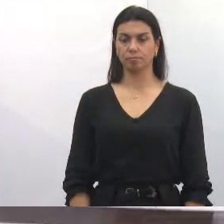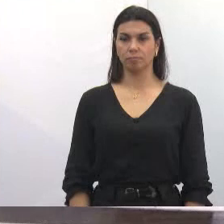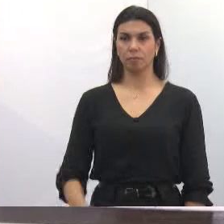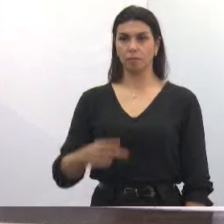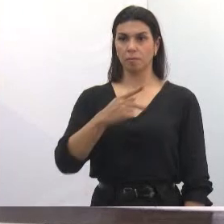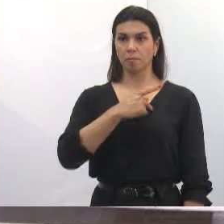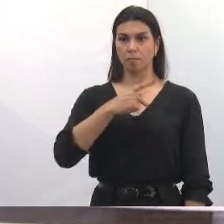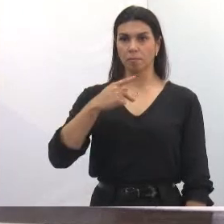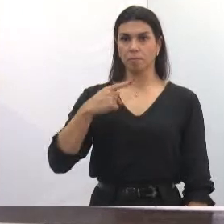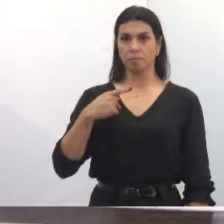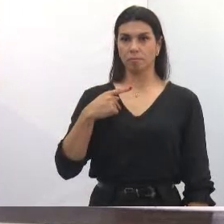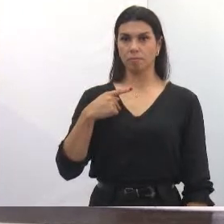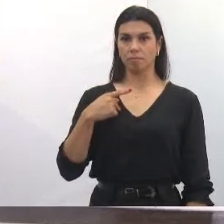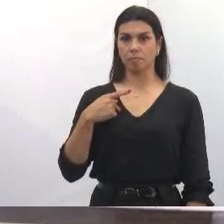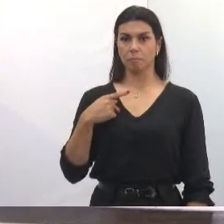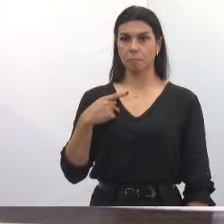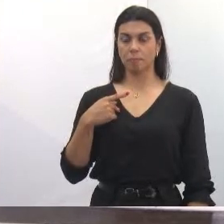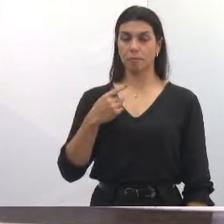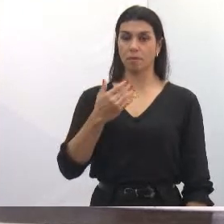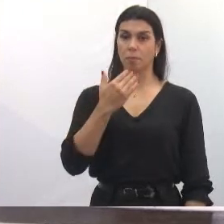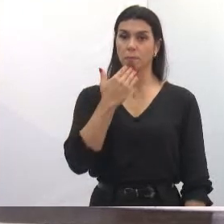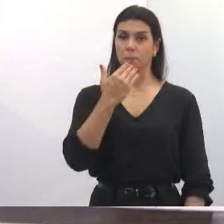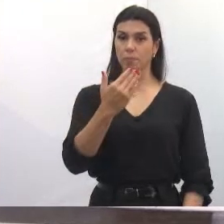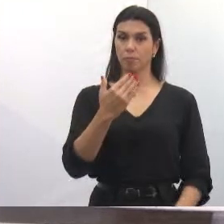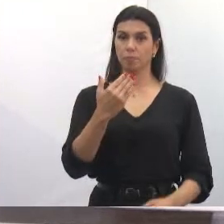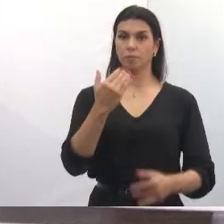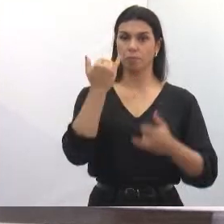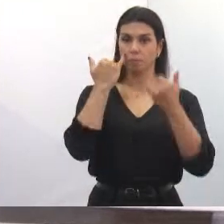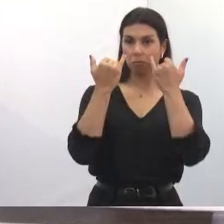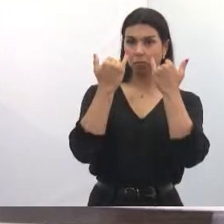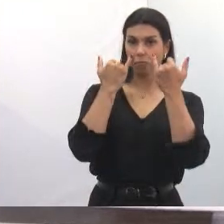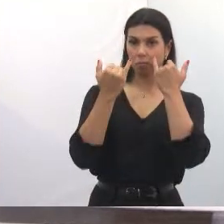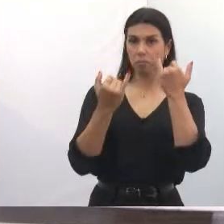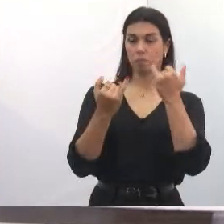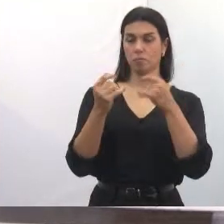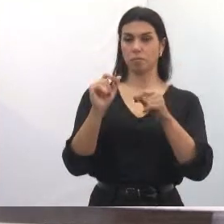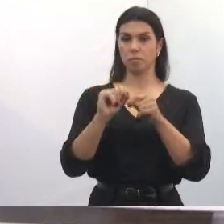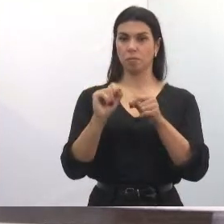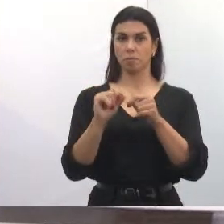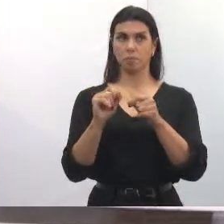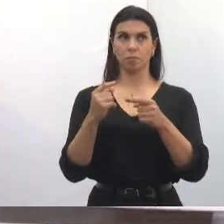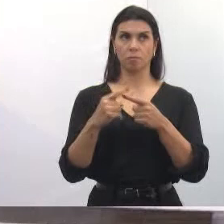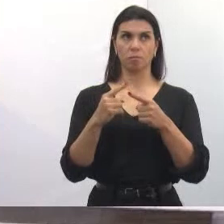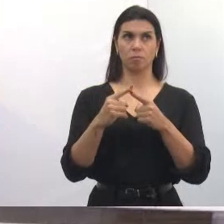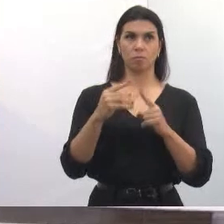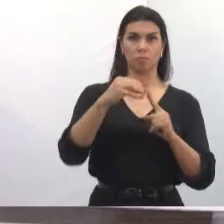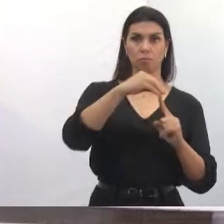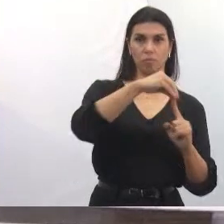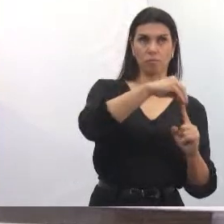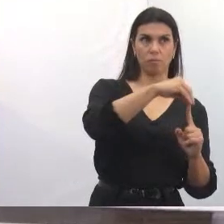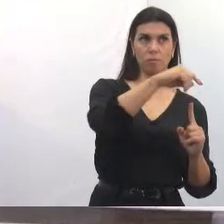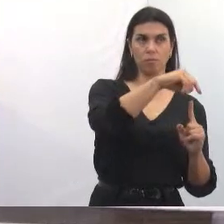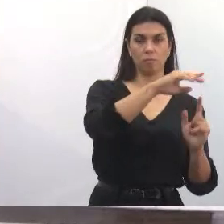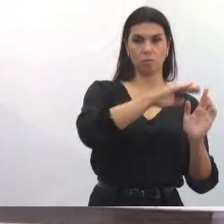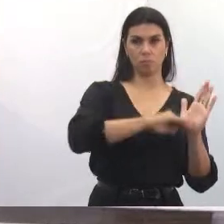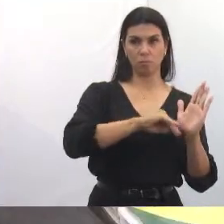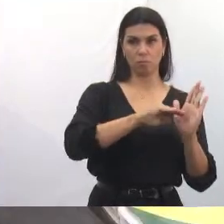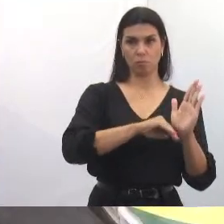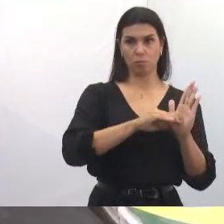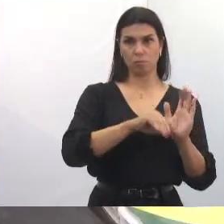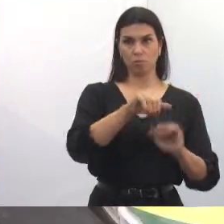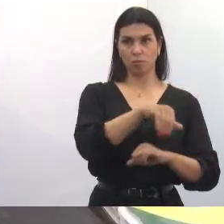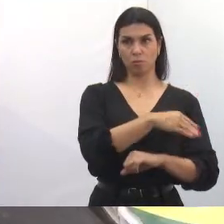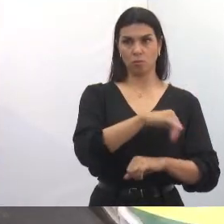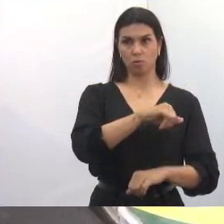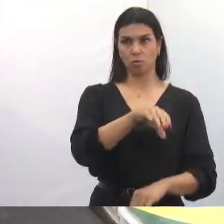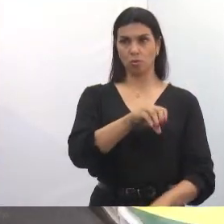Senhor presidente, estou fazendo esse pedido de informações porque esse abrigo, esse ponto de ônibus foi retirado ali na